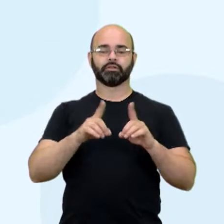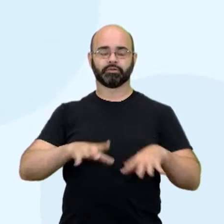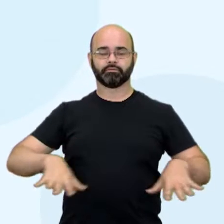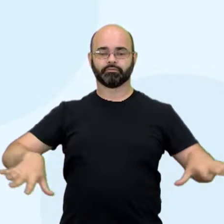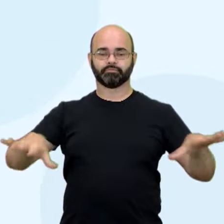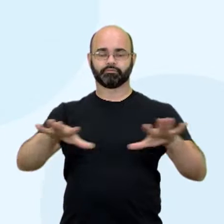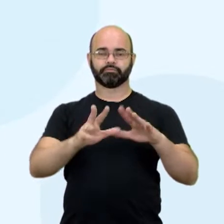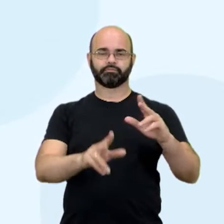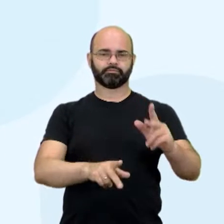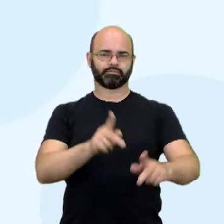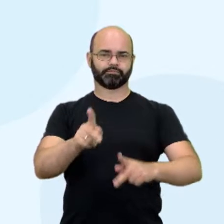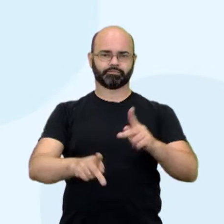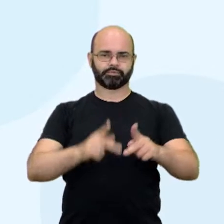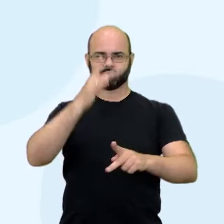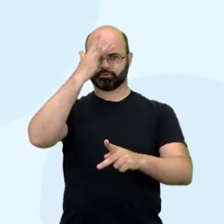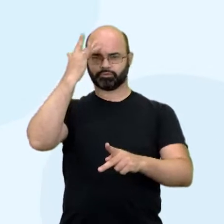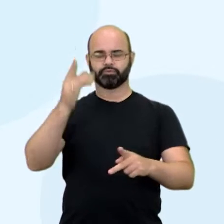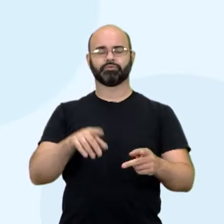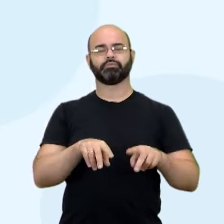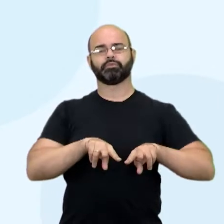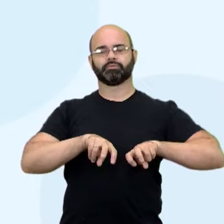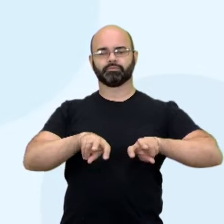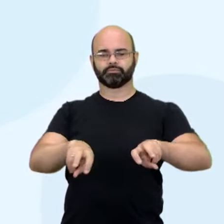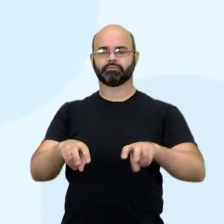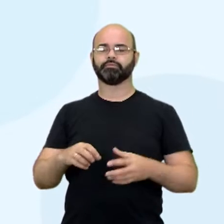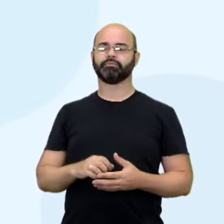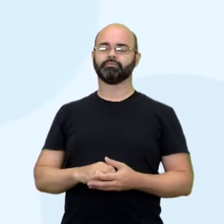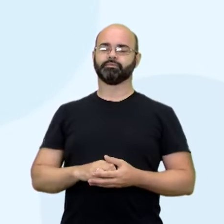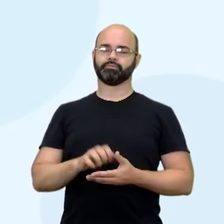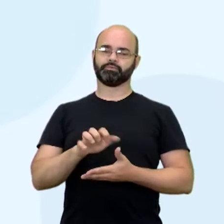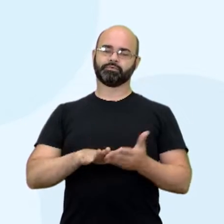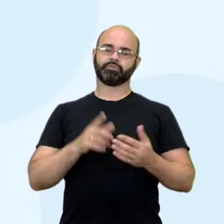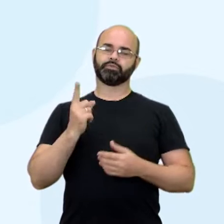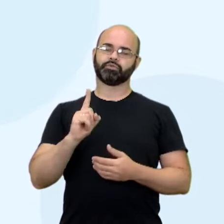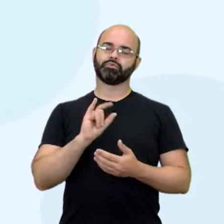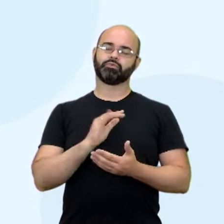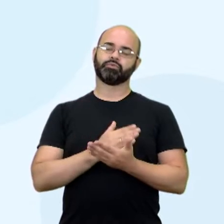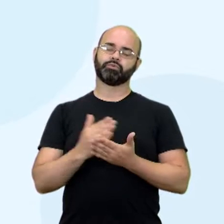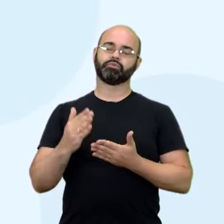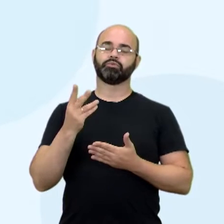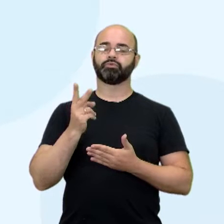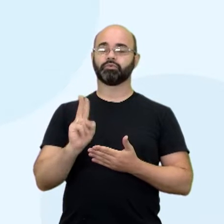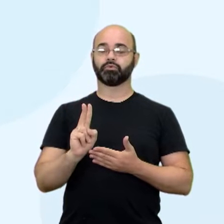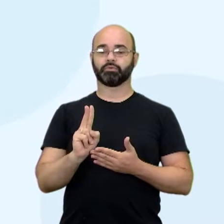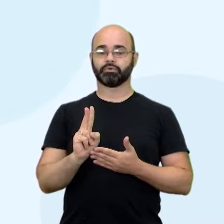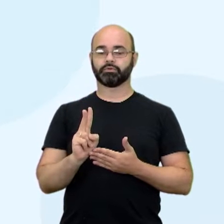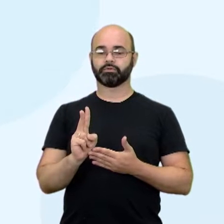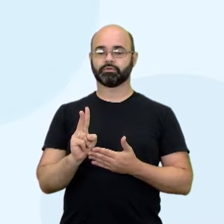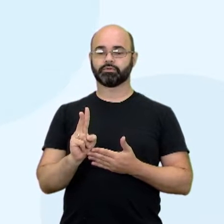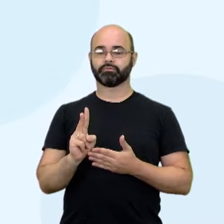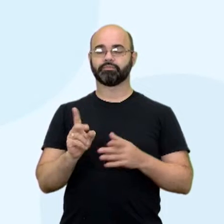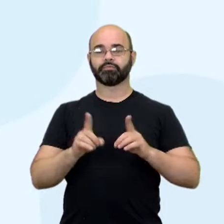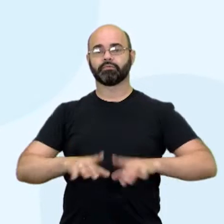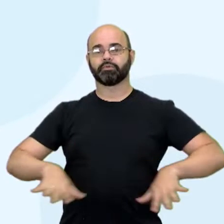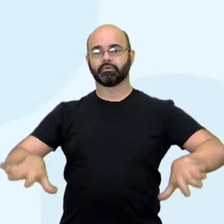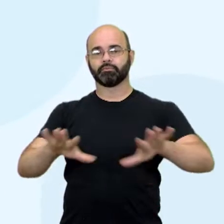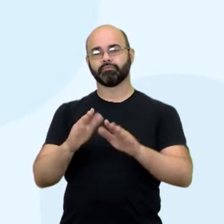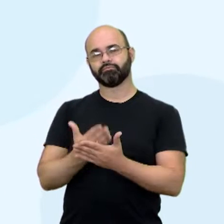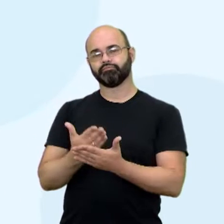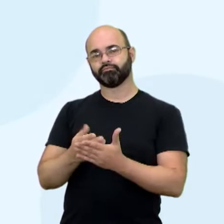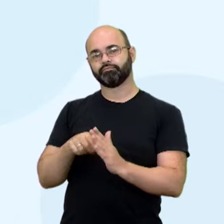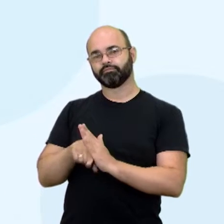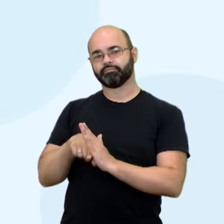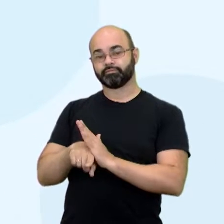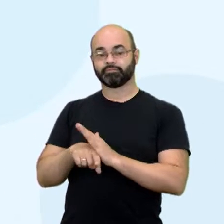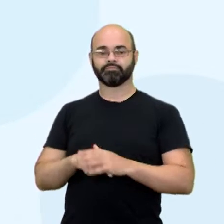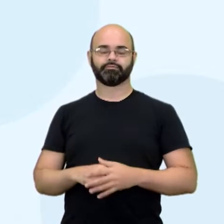das populações humanas, atividade 1, introdução 2, estudos demográficos. E dentro das habilidades